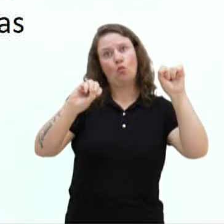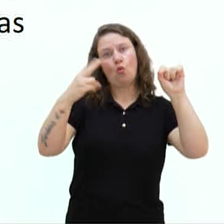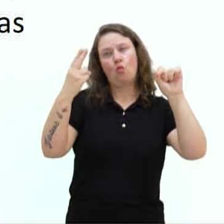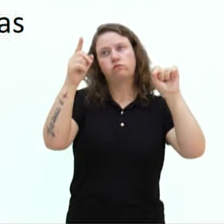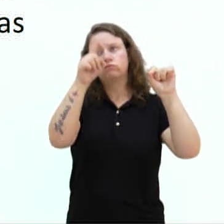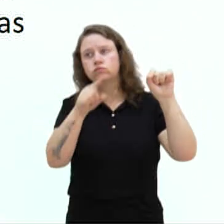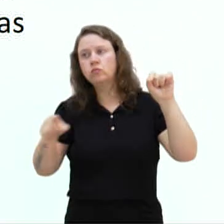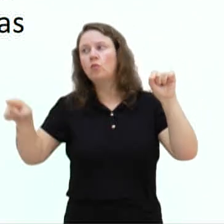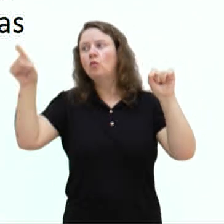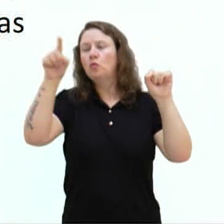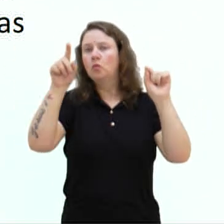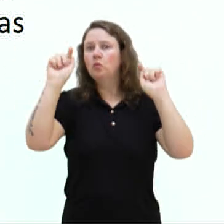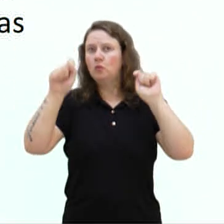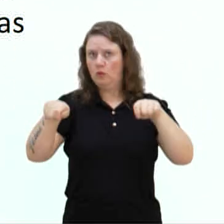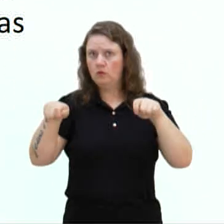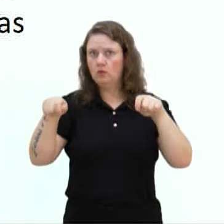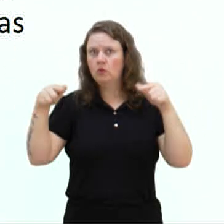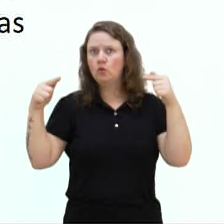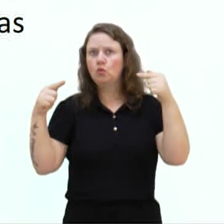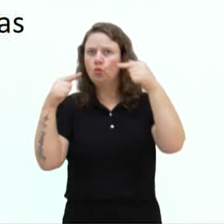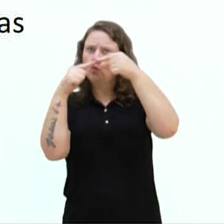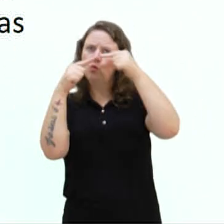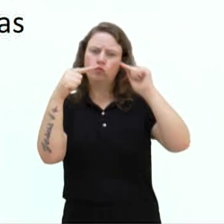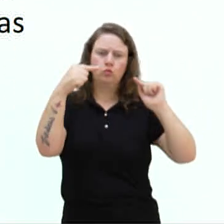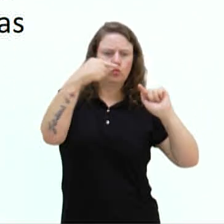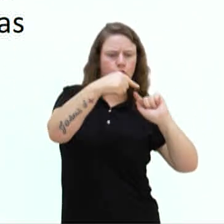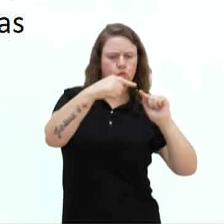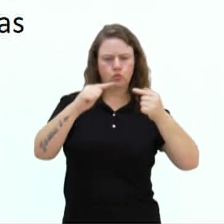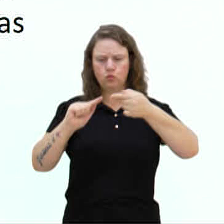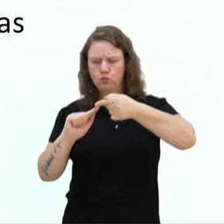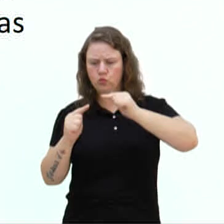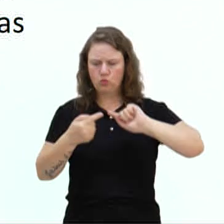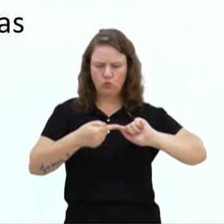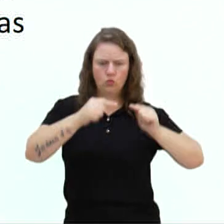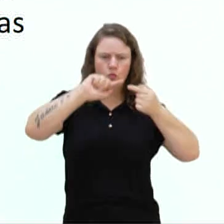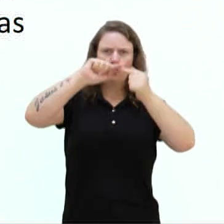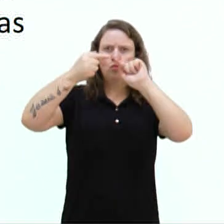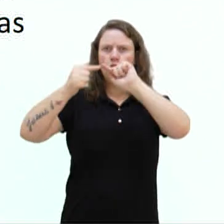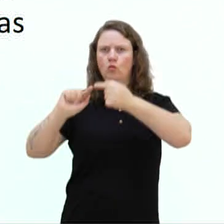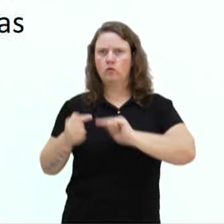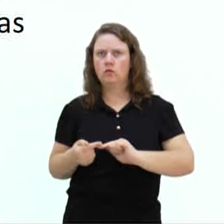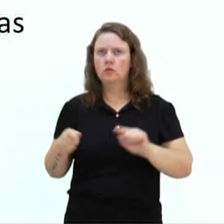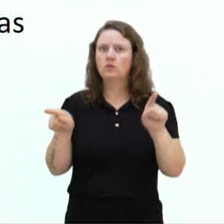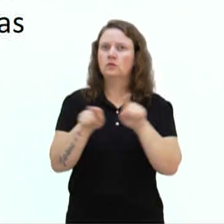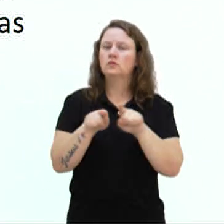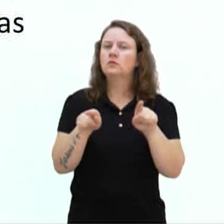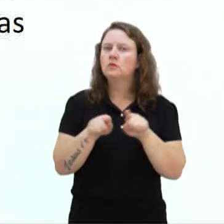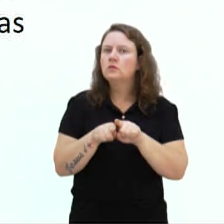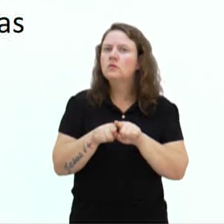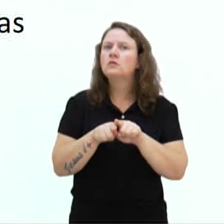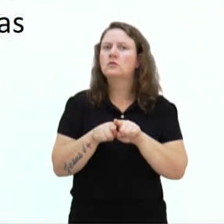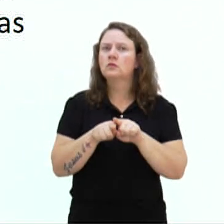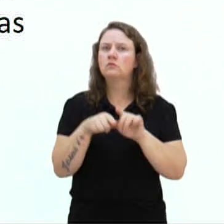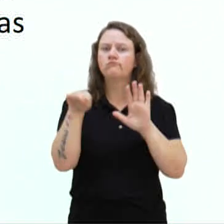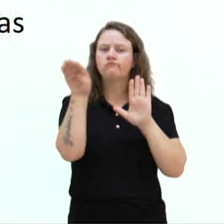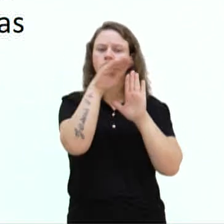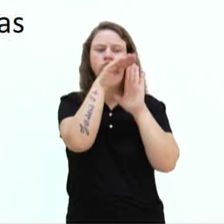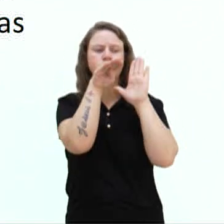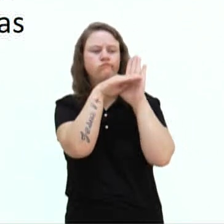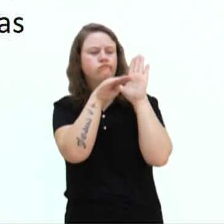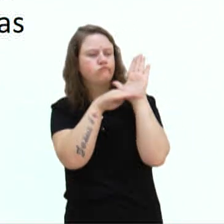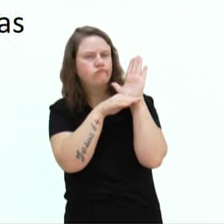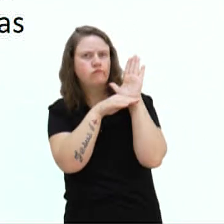chamado de nós, porque um vai se ligando ao outro, se amarrando ao outro, que são estruturados hierarquicamente